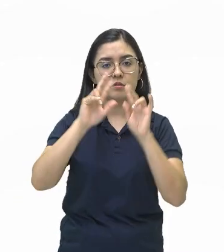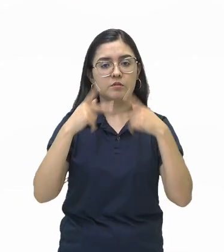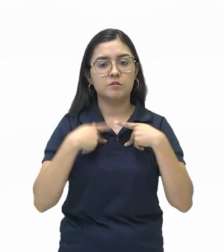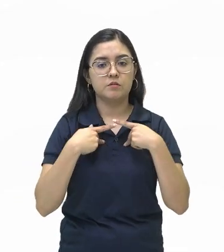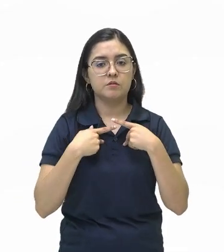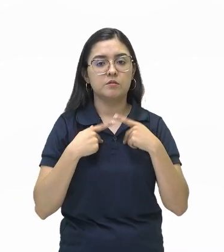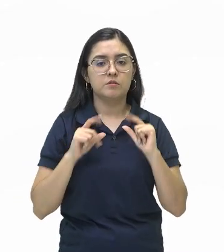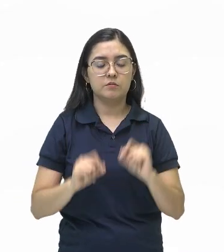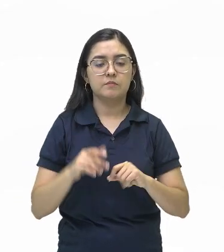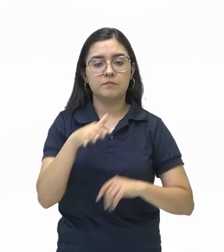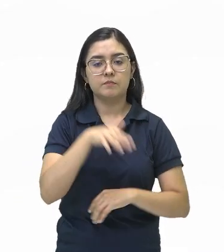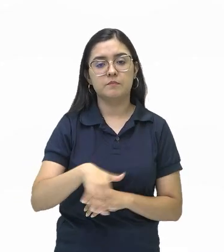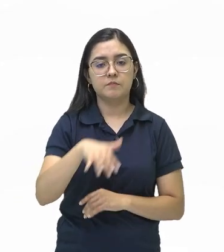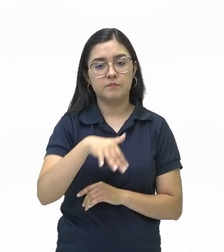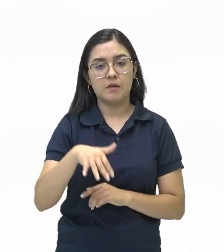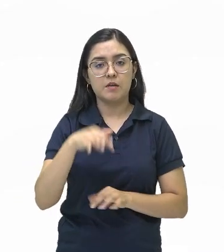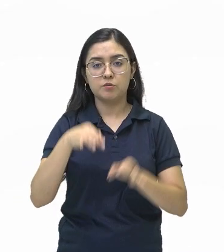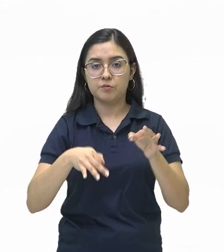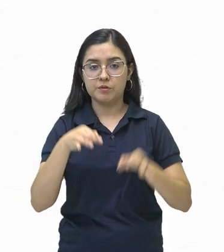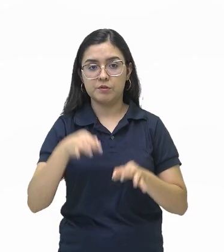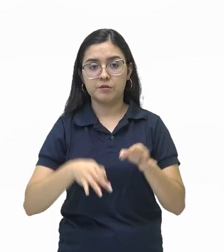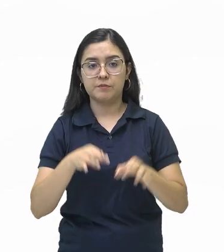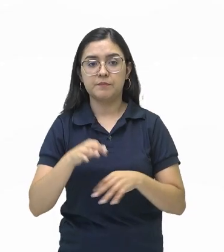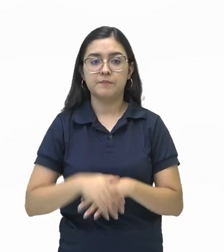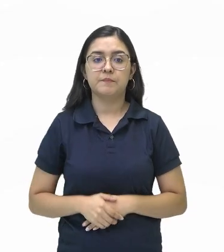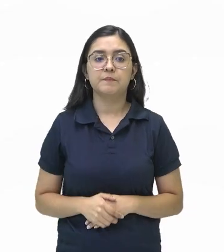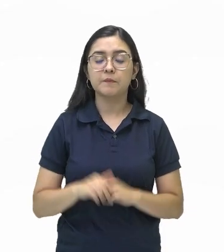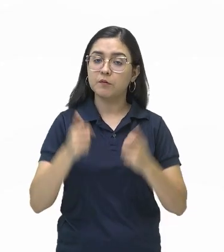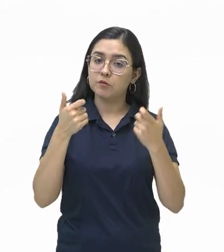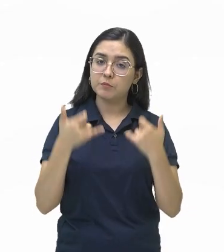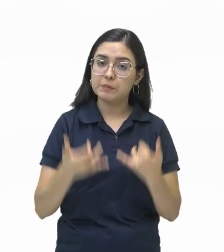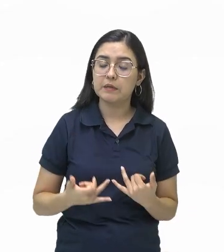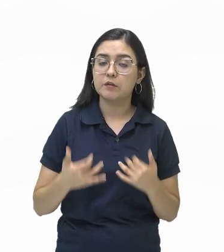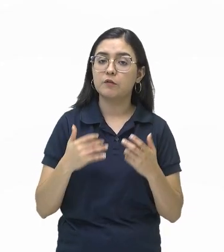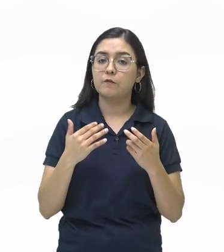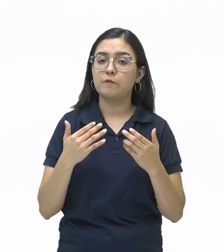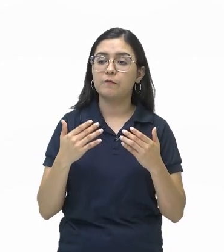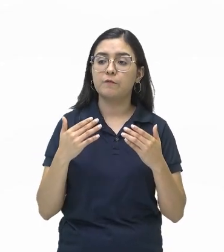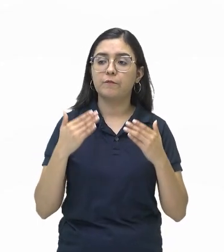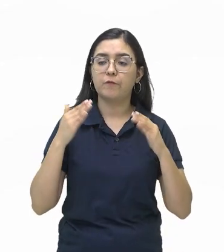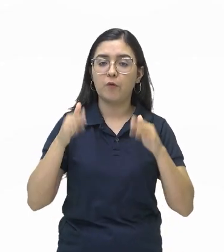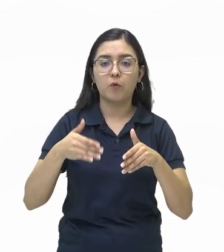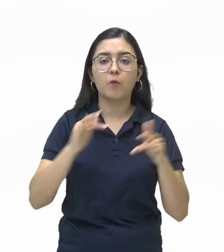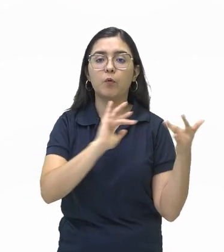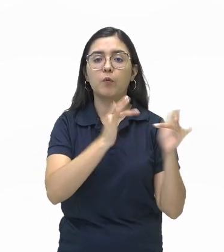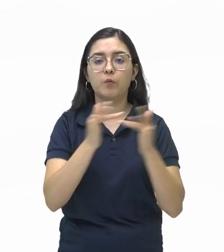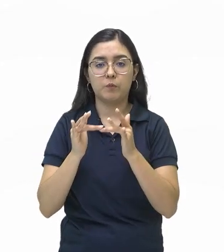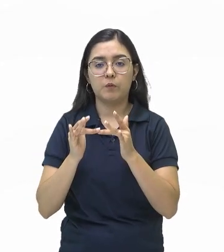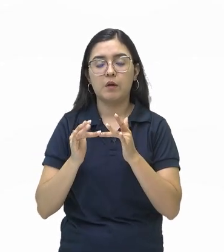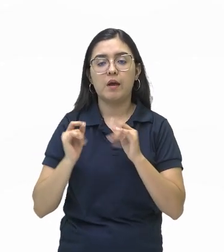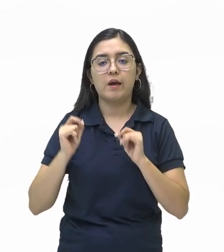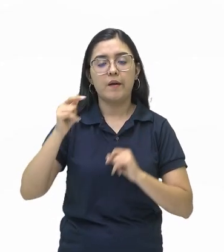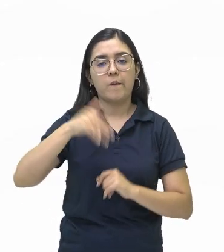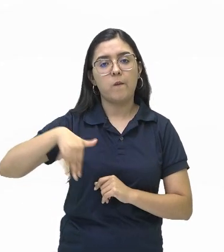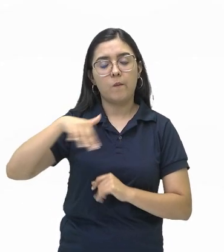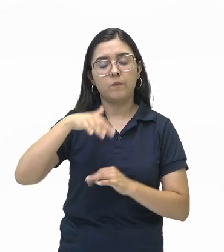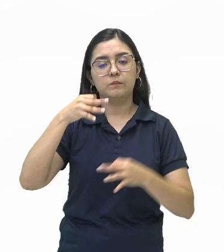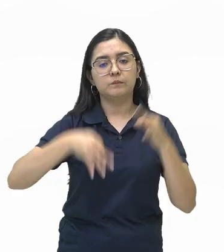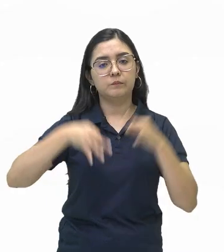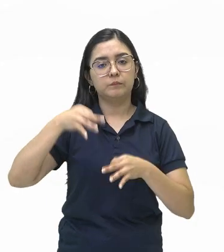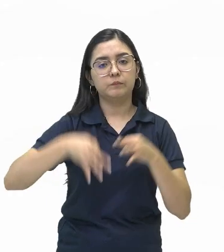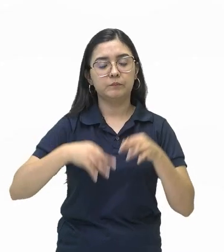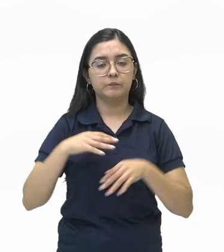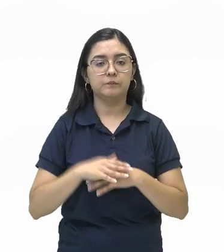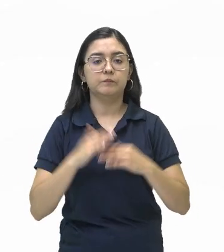tal dentro da esfera jurídica, tá? Estou falando aqui da esfera jurídica agora, tá bom? Então, a dignidade